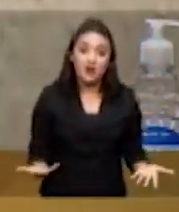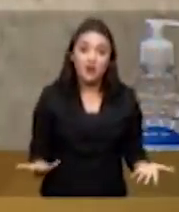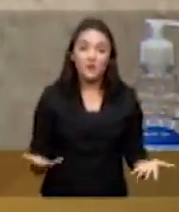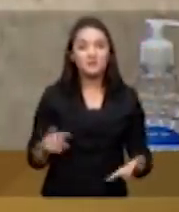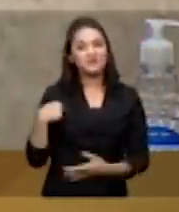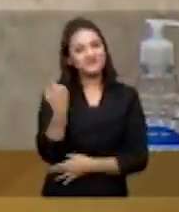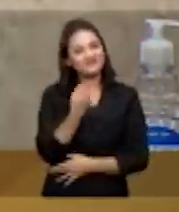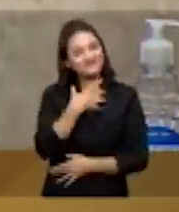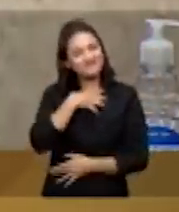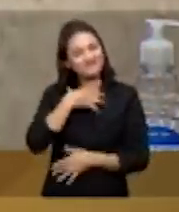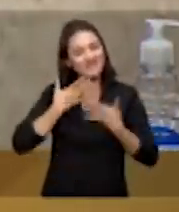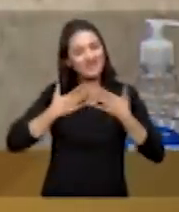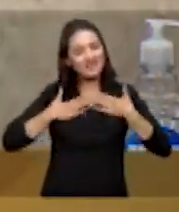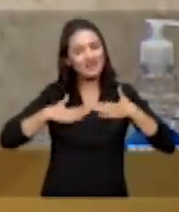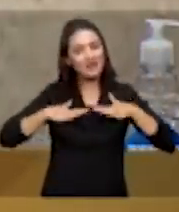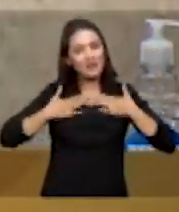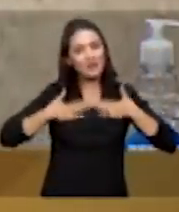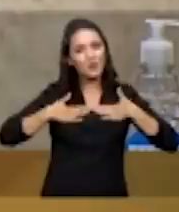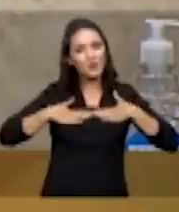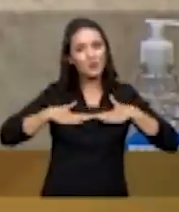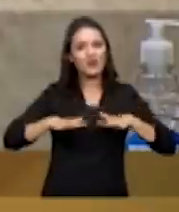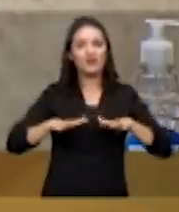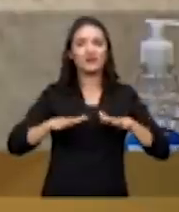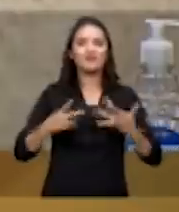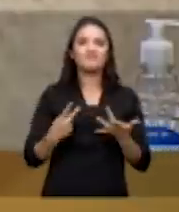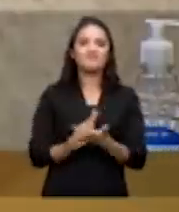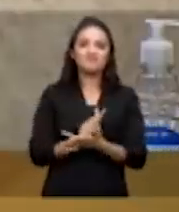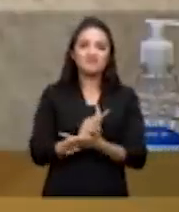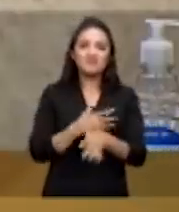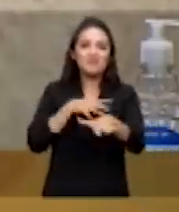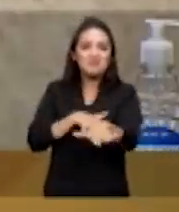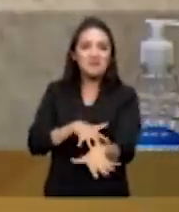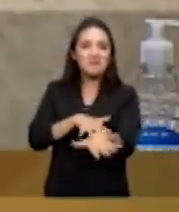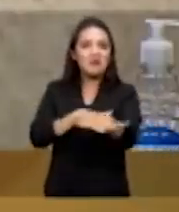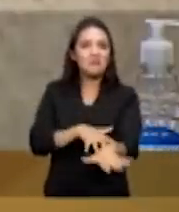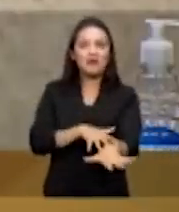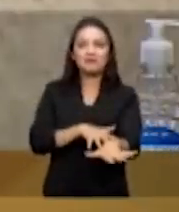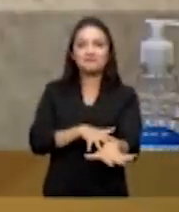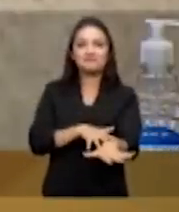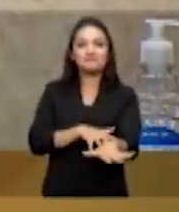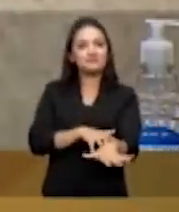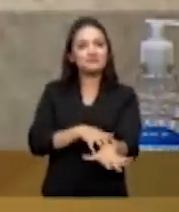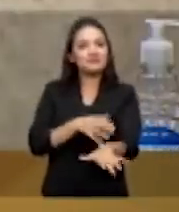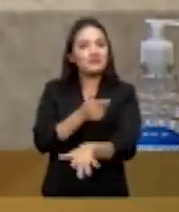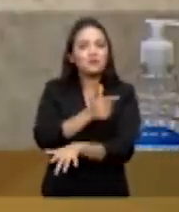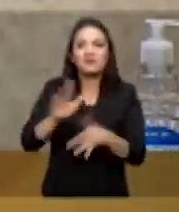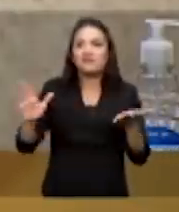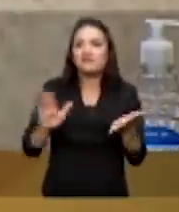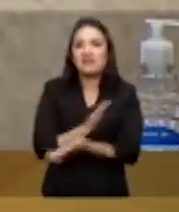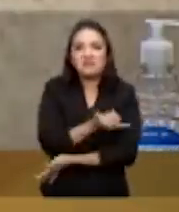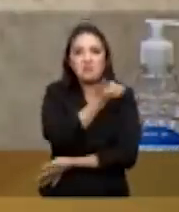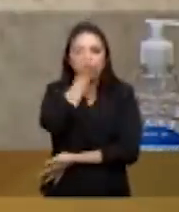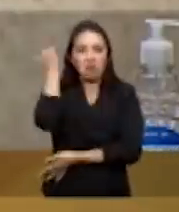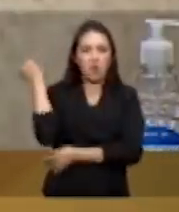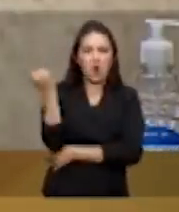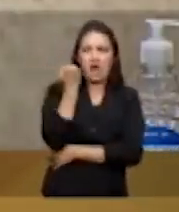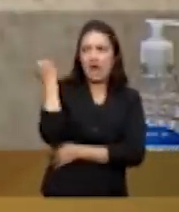de todos nós, os movimentos não registraram incidentes